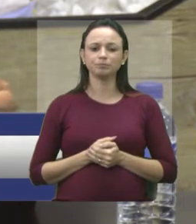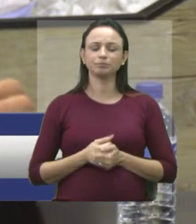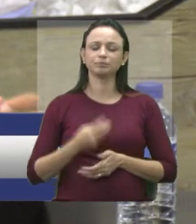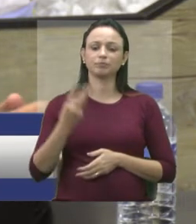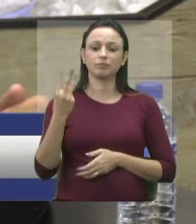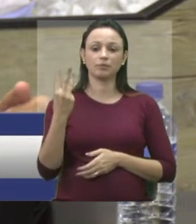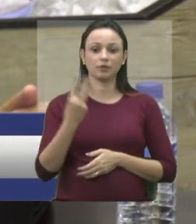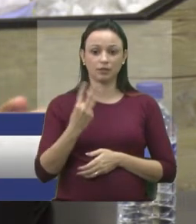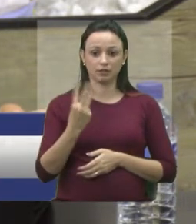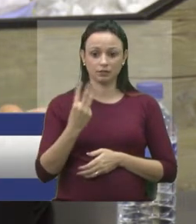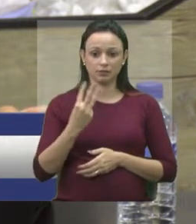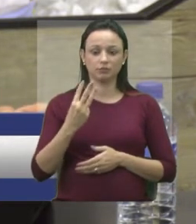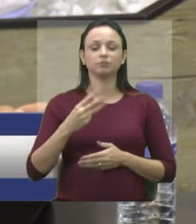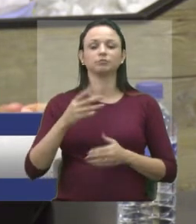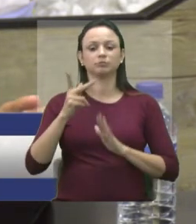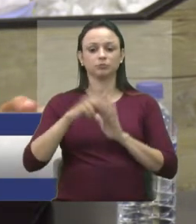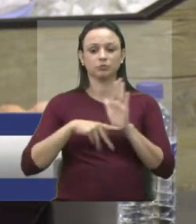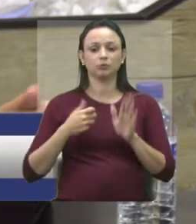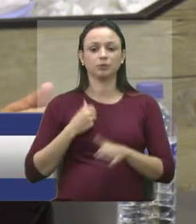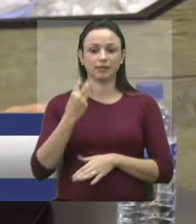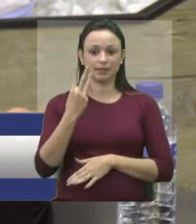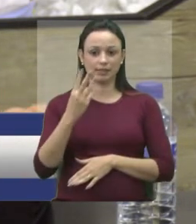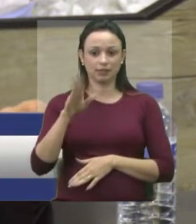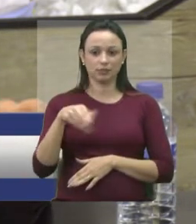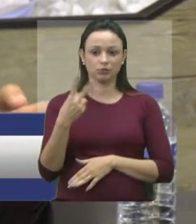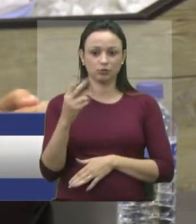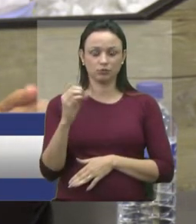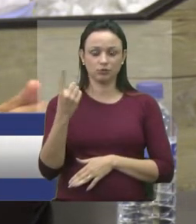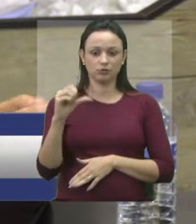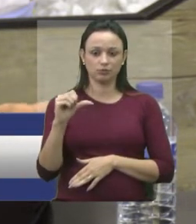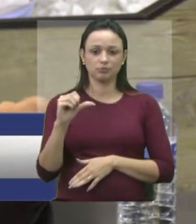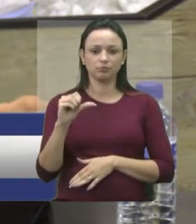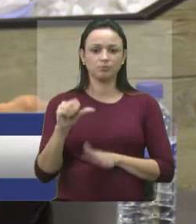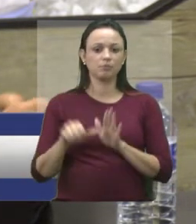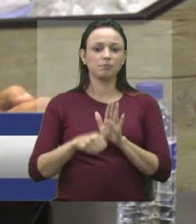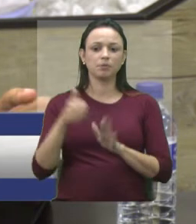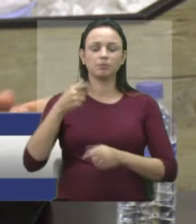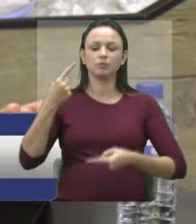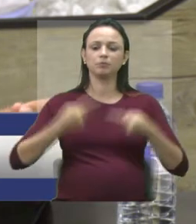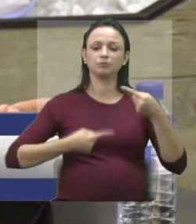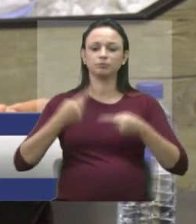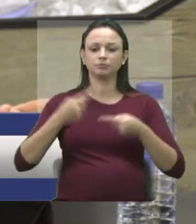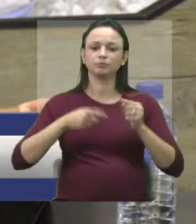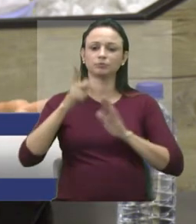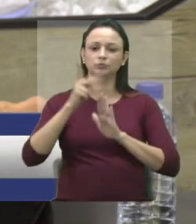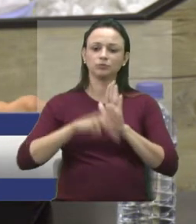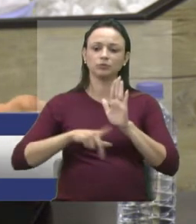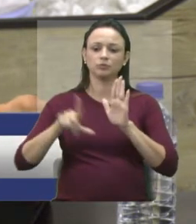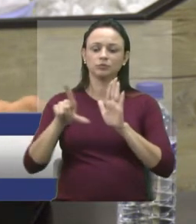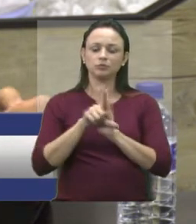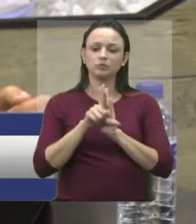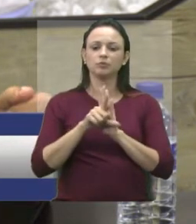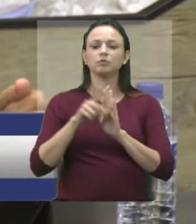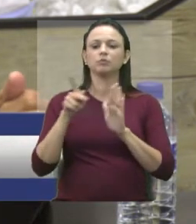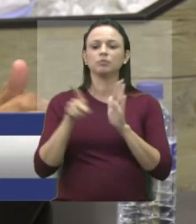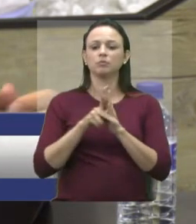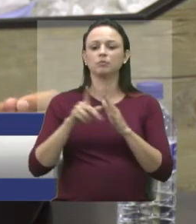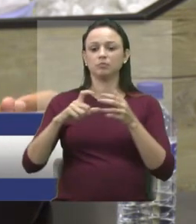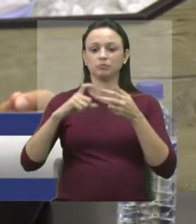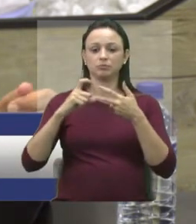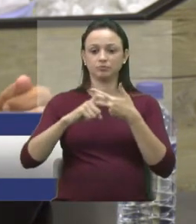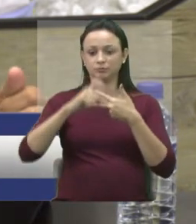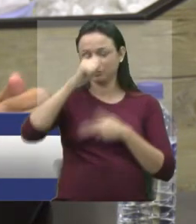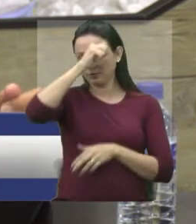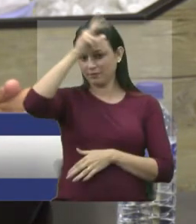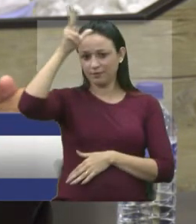Terceiro processo, número 3/2019. Primeira discussão do projeto de lei complementar de iniciativa da Prefeitura Municipal